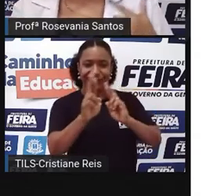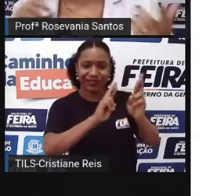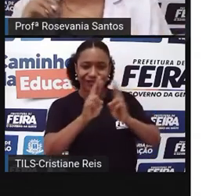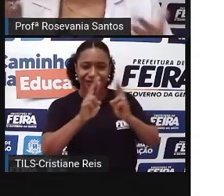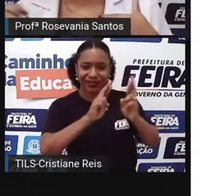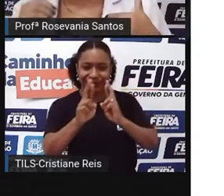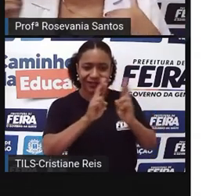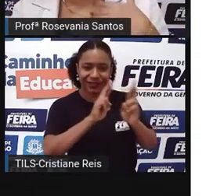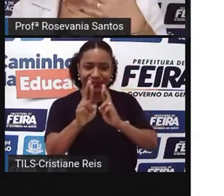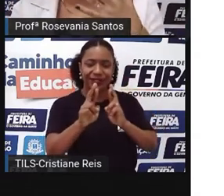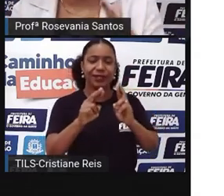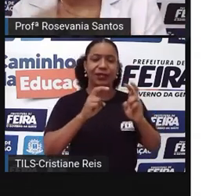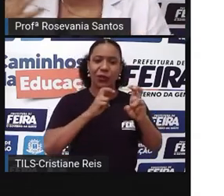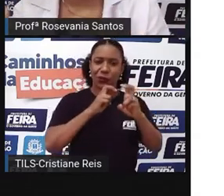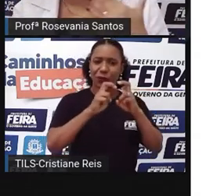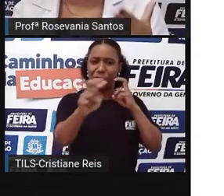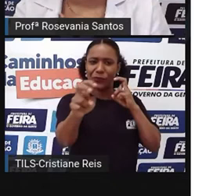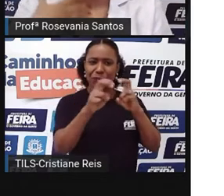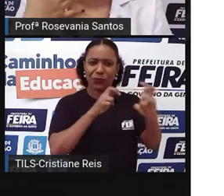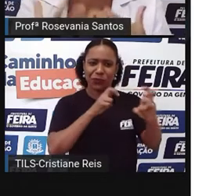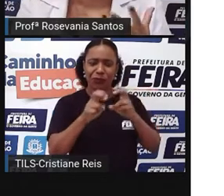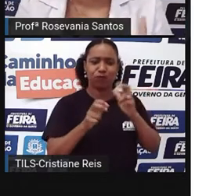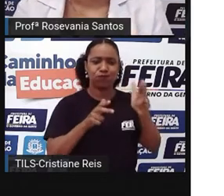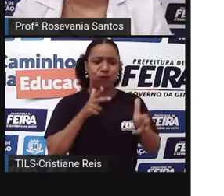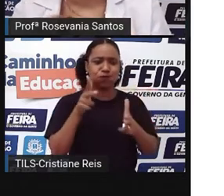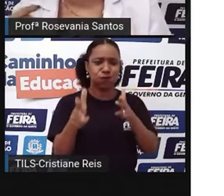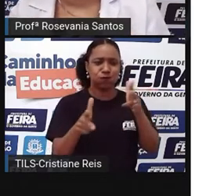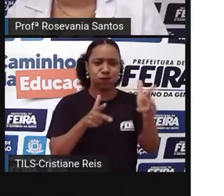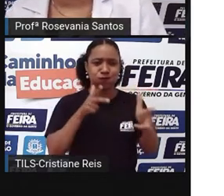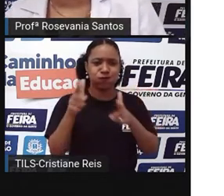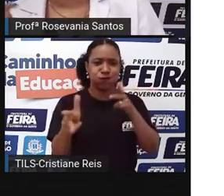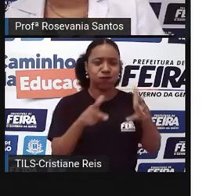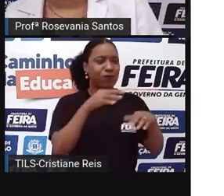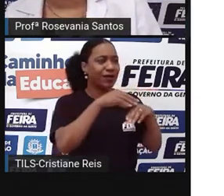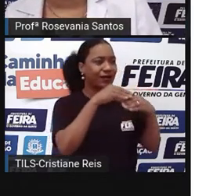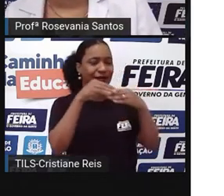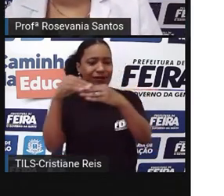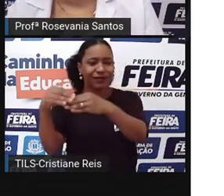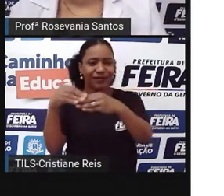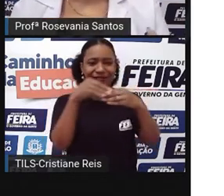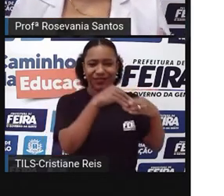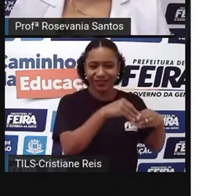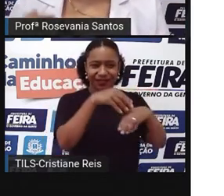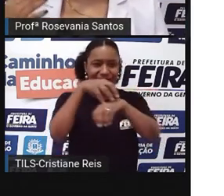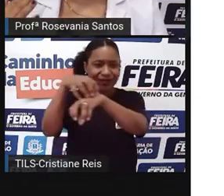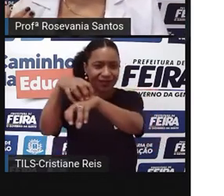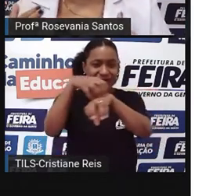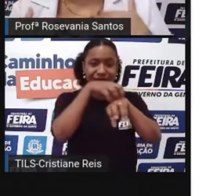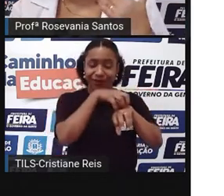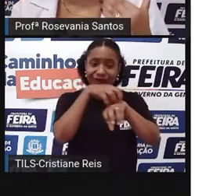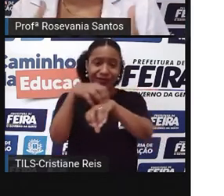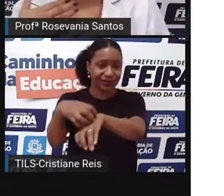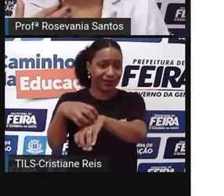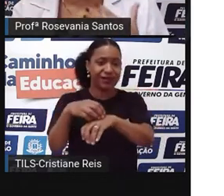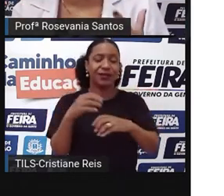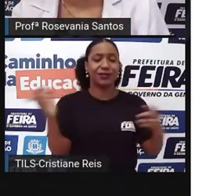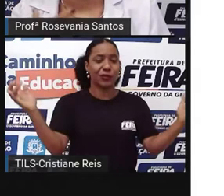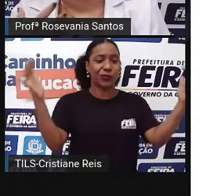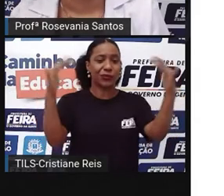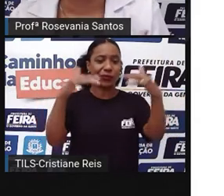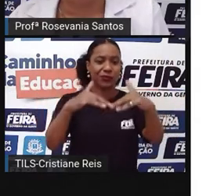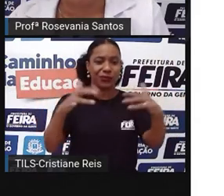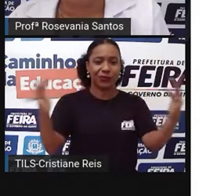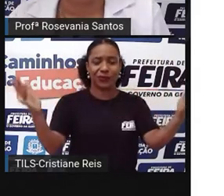né, a logística, uma movimentação desses produtos, uma movimentação das pessoas, e aí, consequentemente,